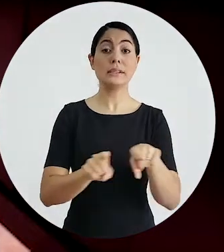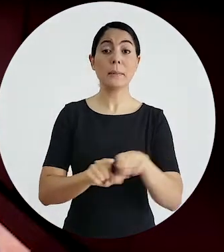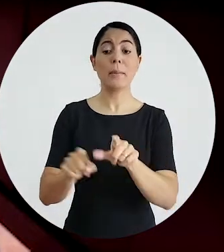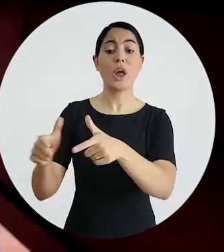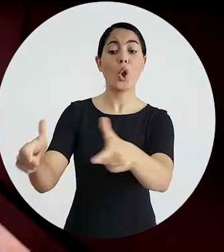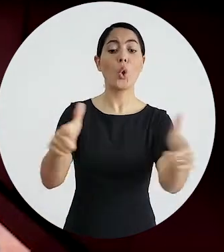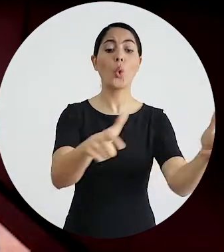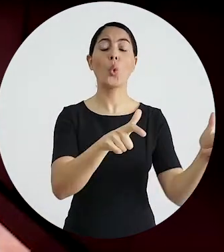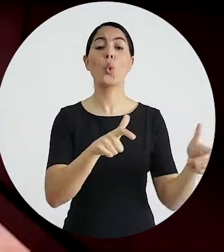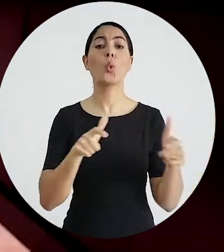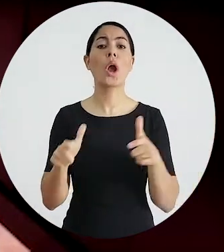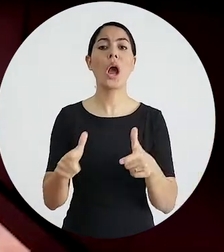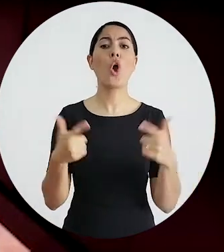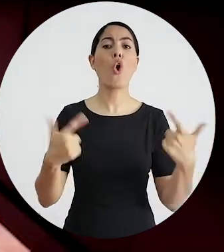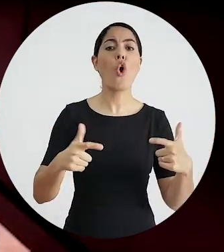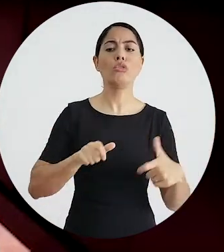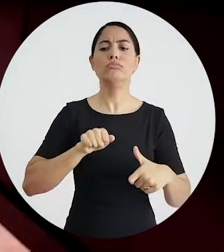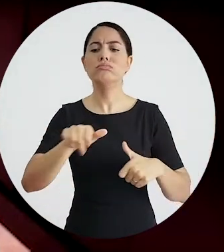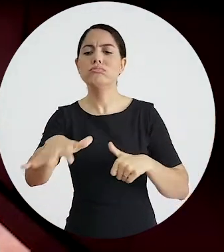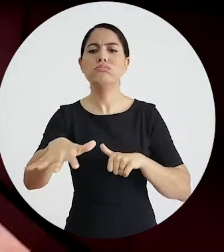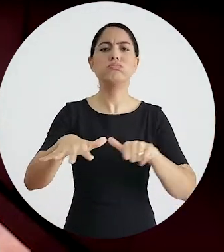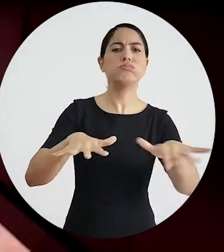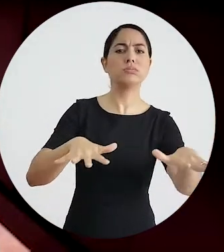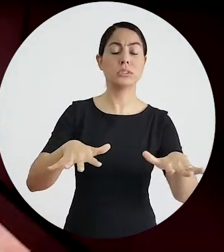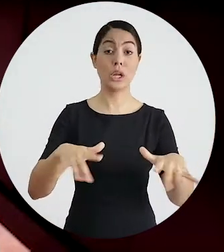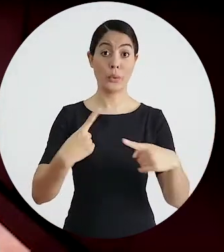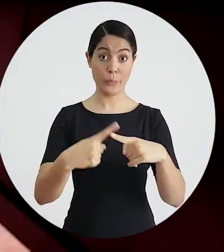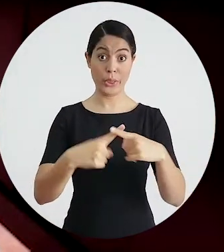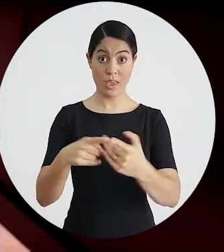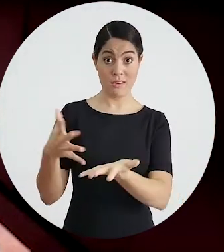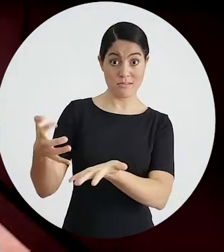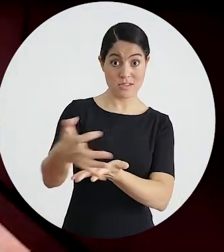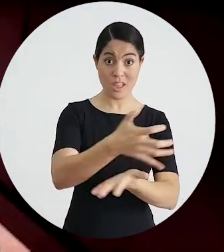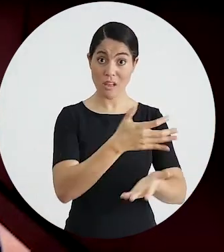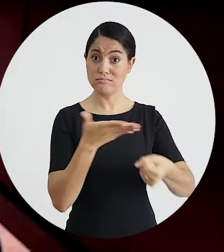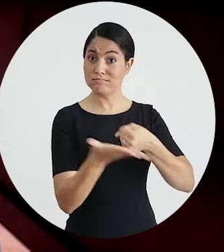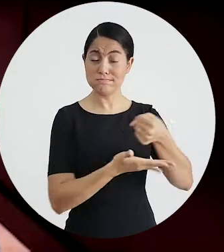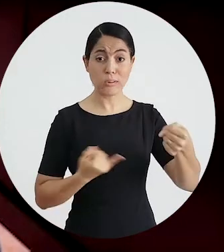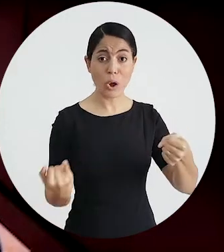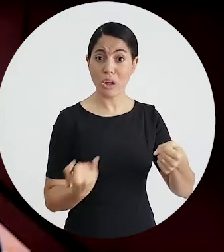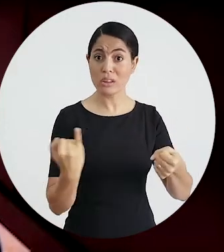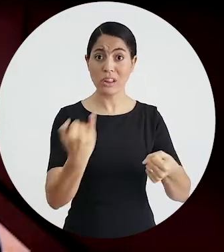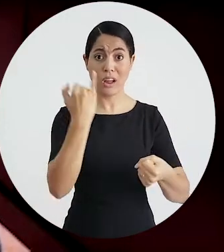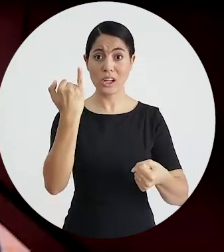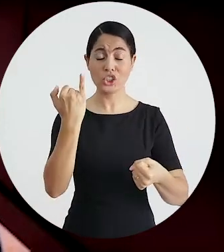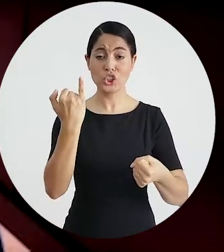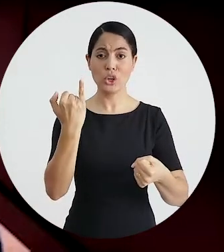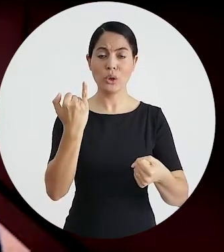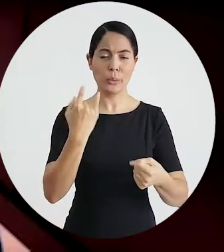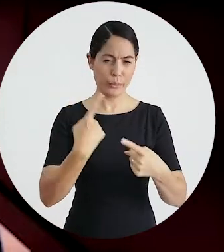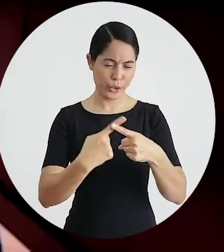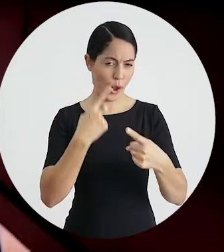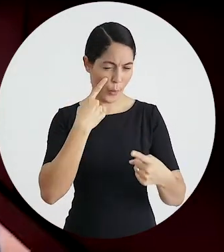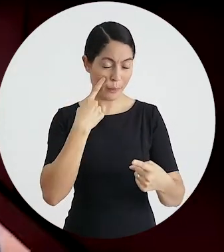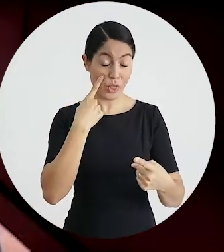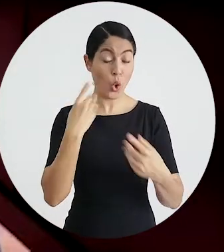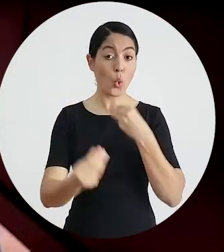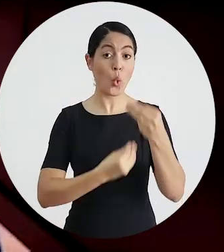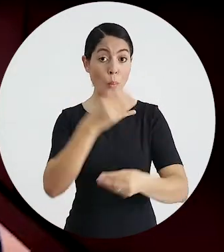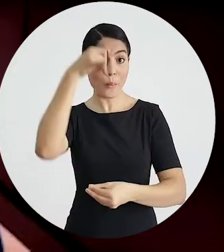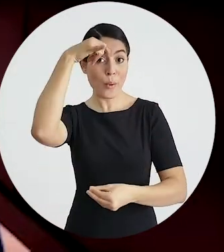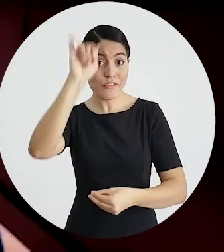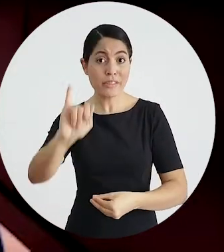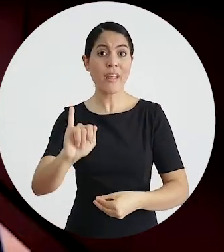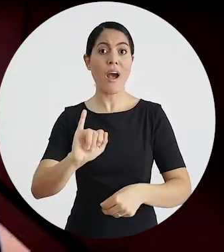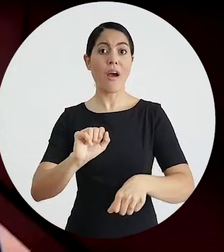dos locais em que ela ocorre, porque tais dados são fundamentais e essenciais. Não se faz uma política